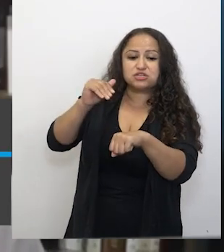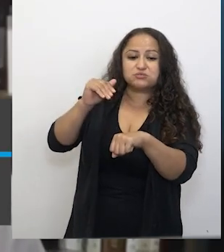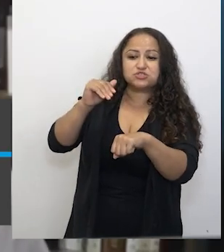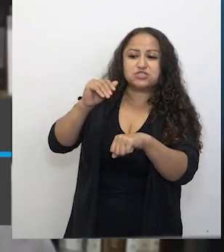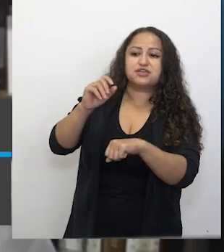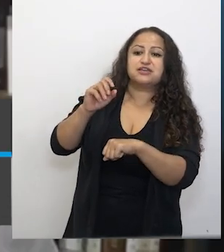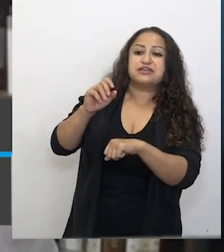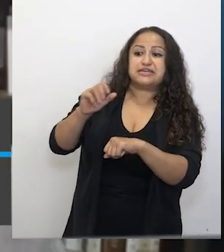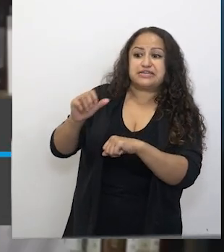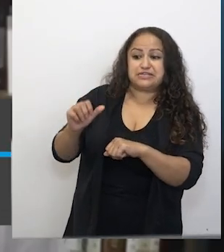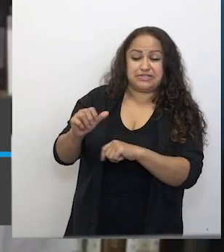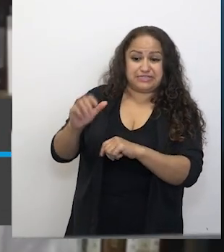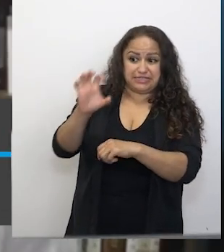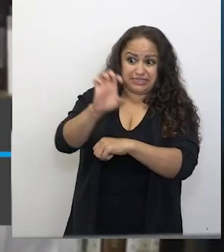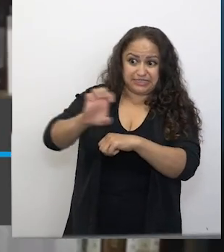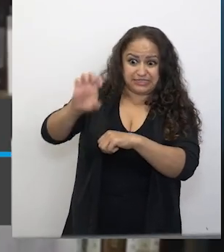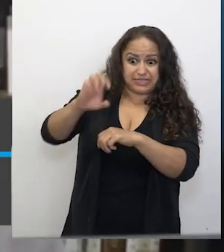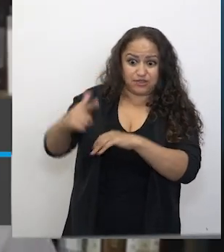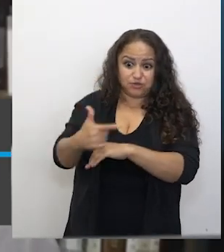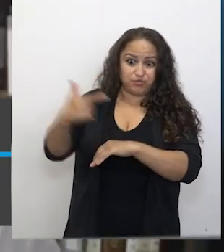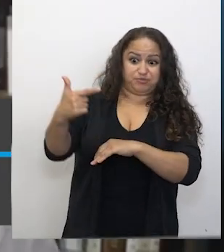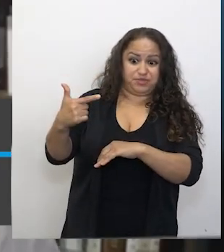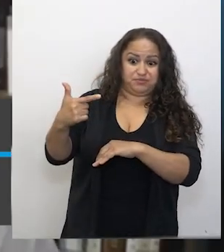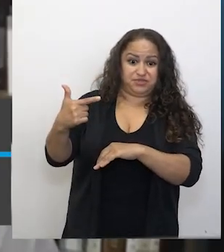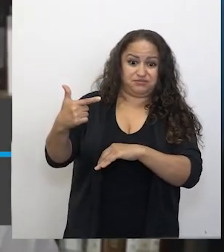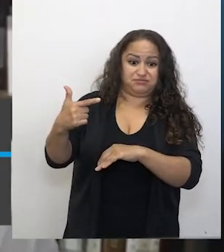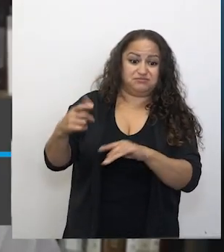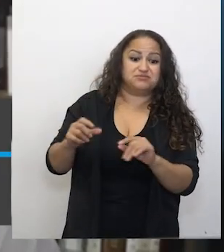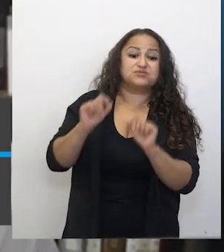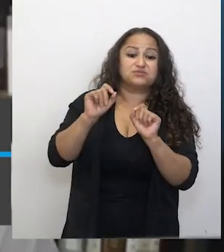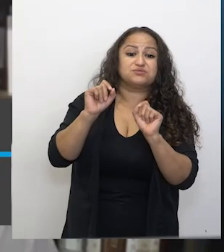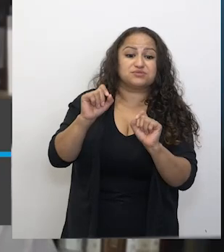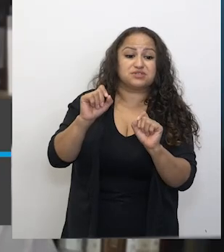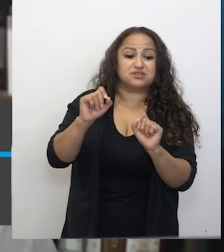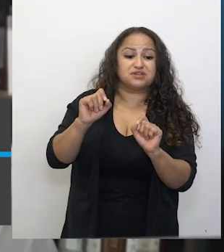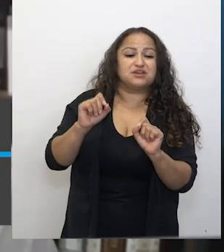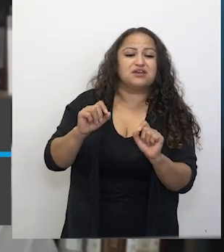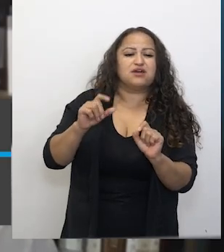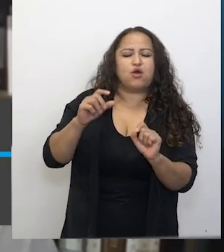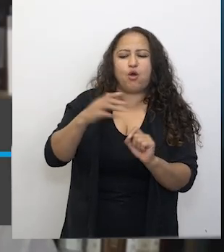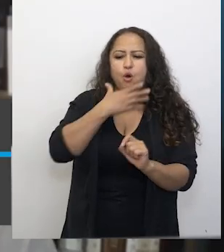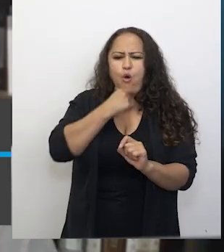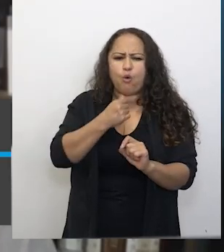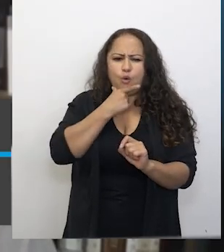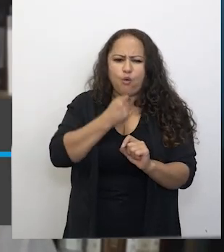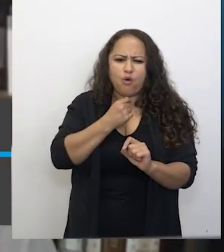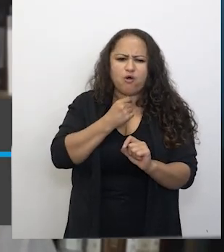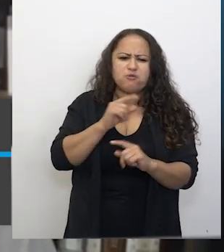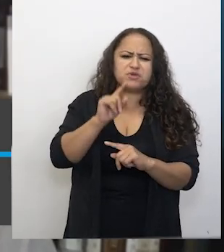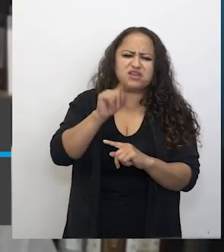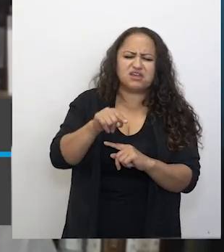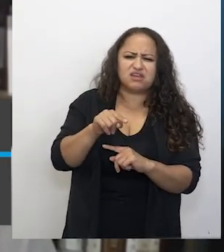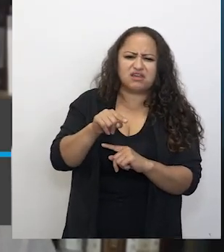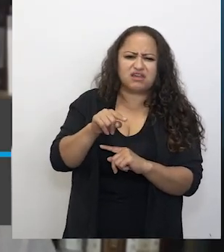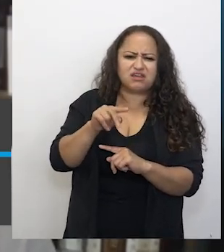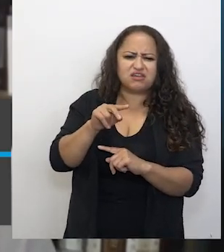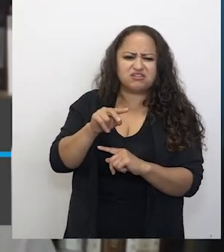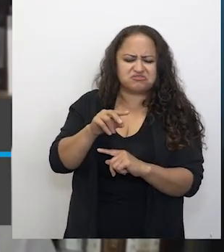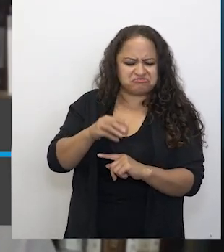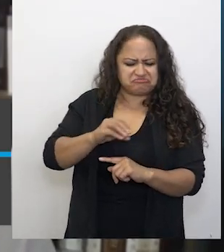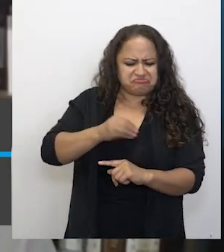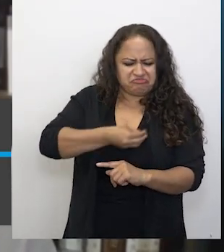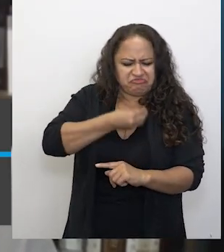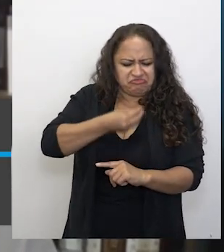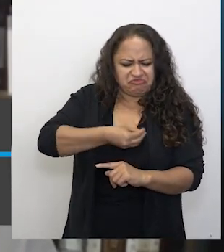primitivo. E nesse Estado primitivo, justamente, né, o homem vive um estado de guerra